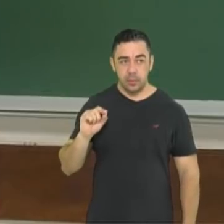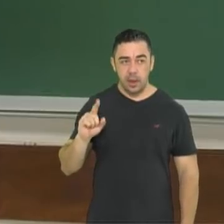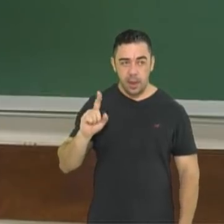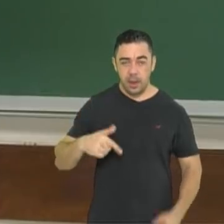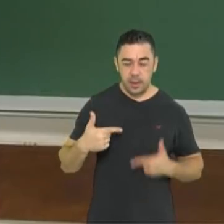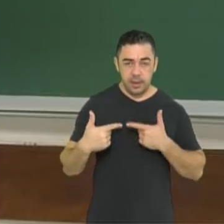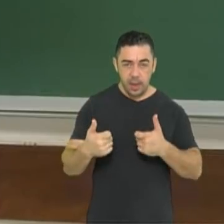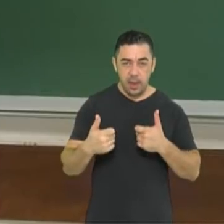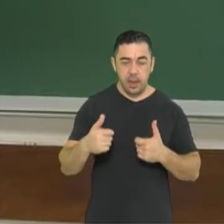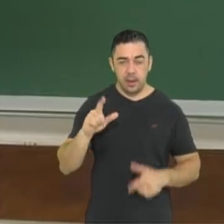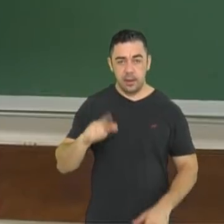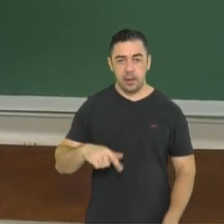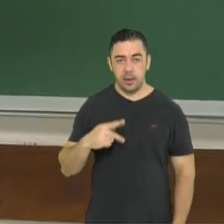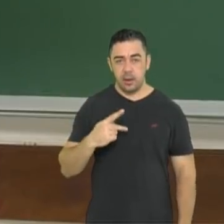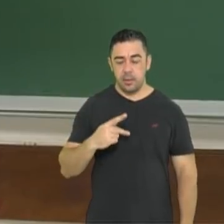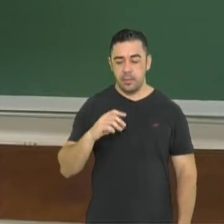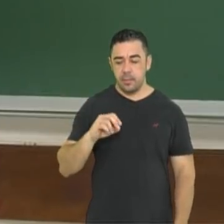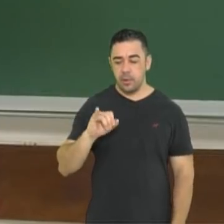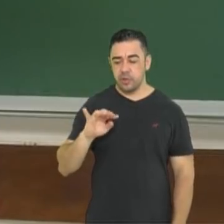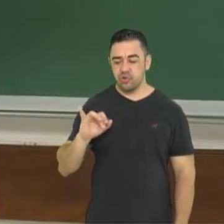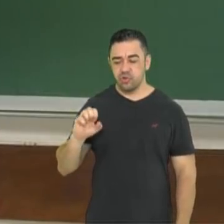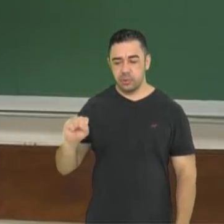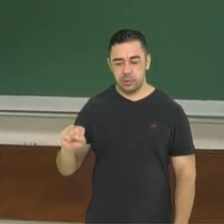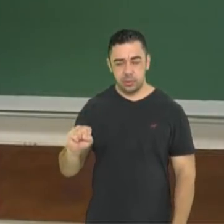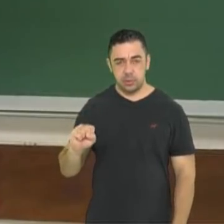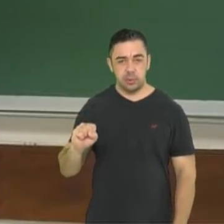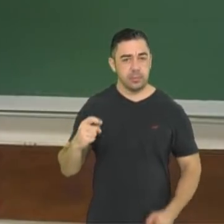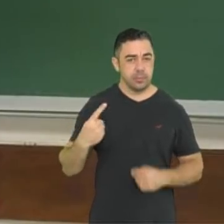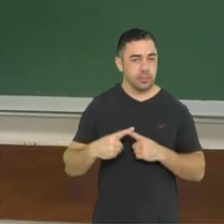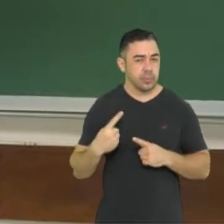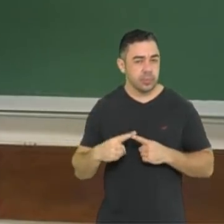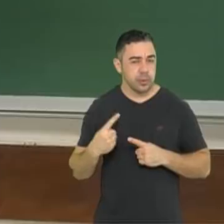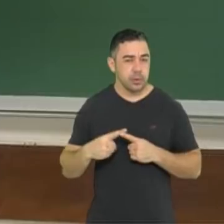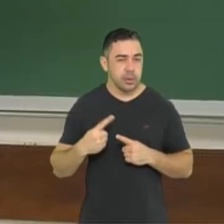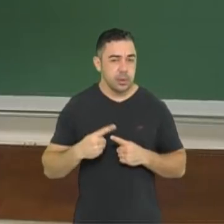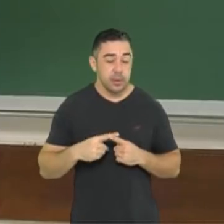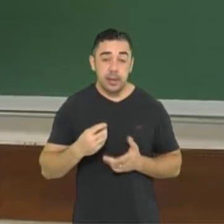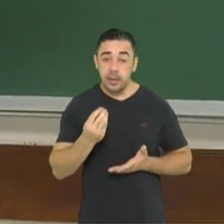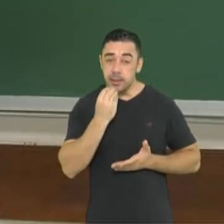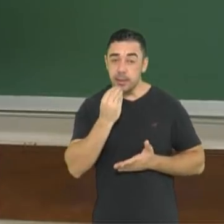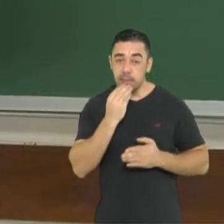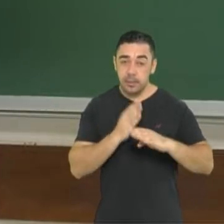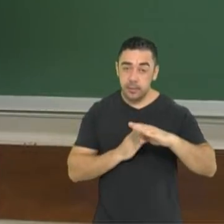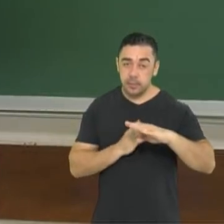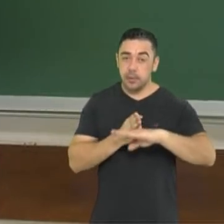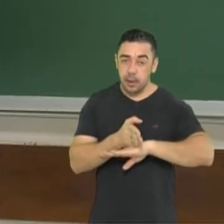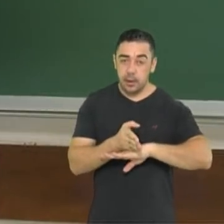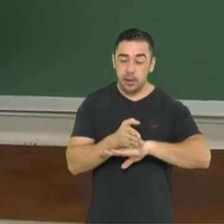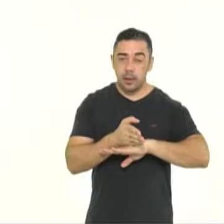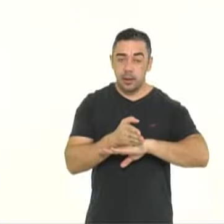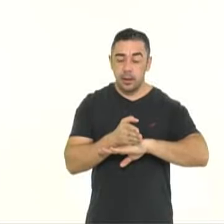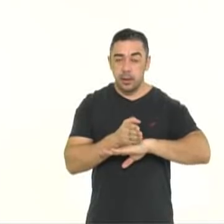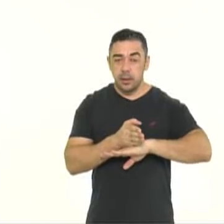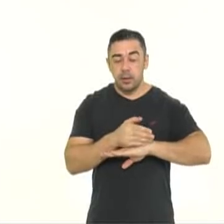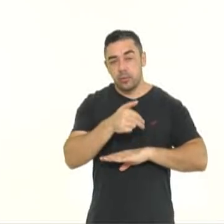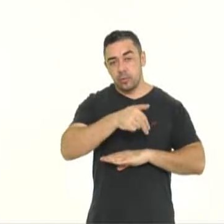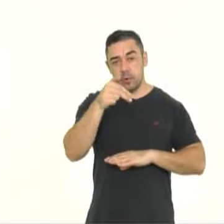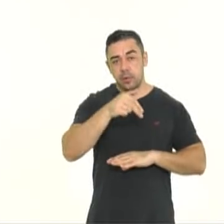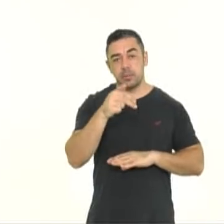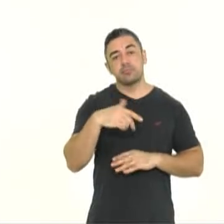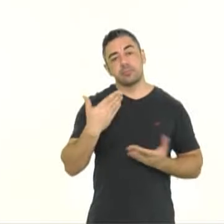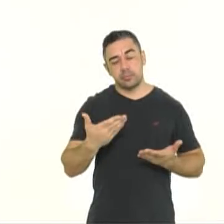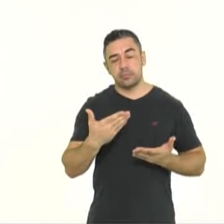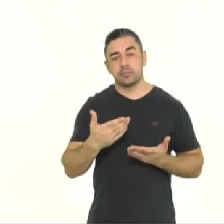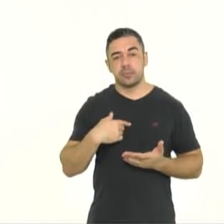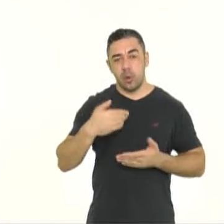numa batalha chamada de Poitiers, porque houve essa tentativa de chegar mais para cima e os árabes,